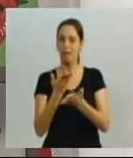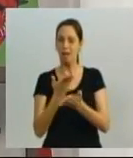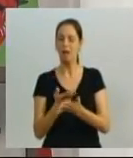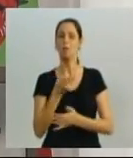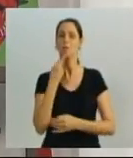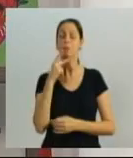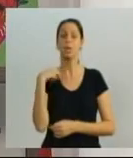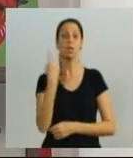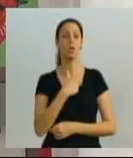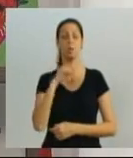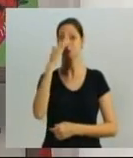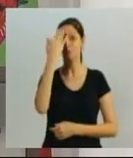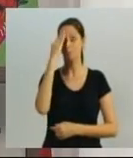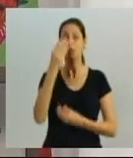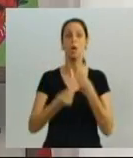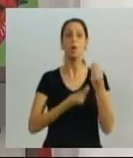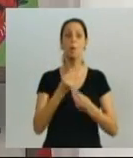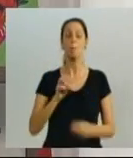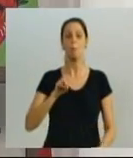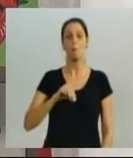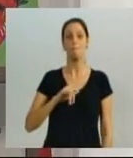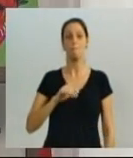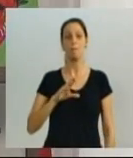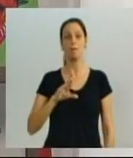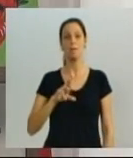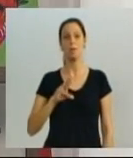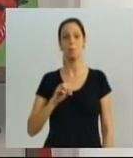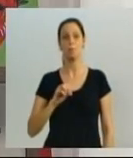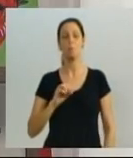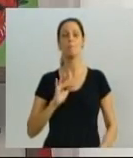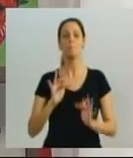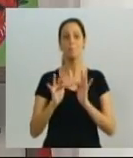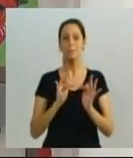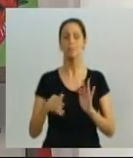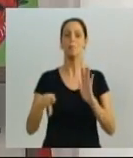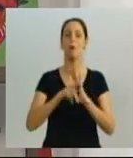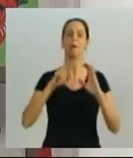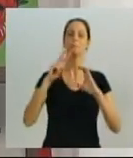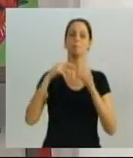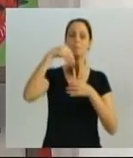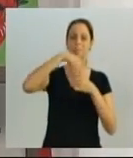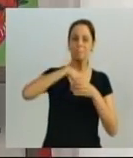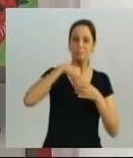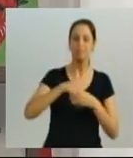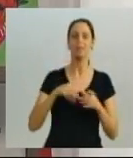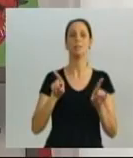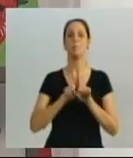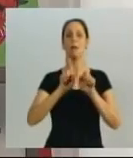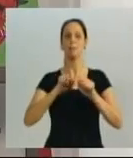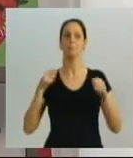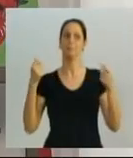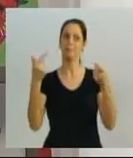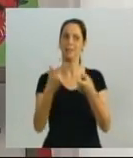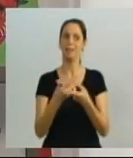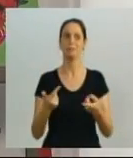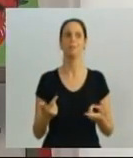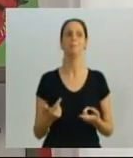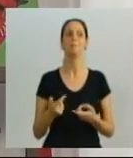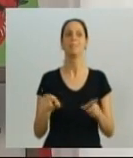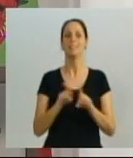entendemos a microfísica do poder nos corredores das câmaras de vereadores, das assembleias legislativas e nos